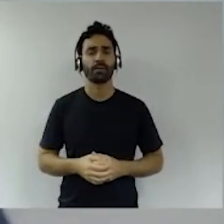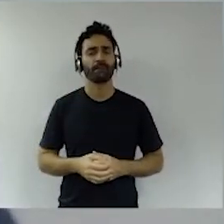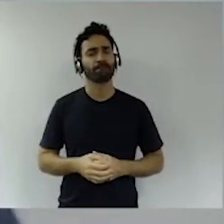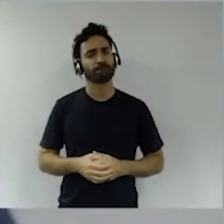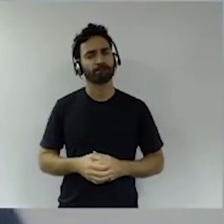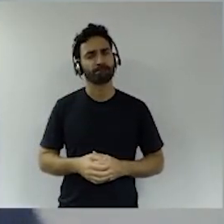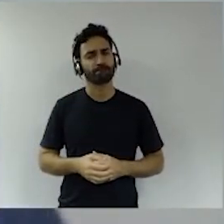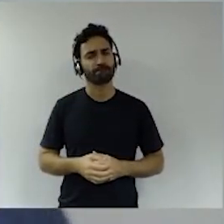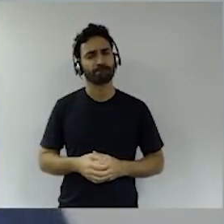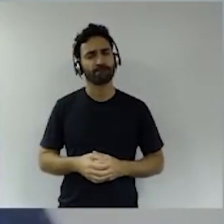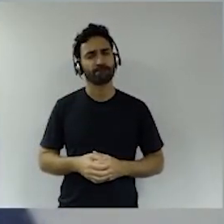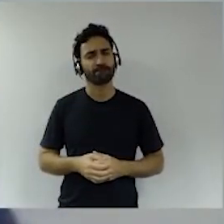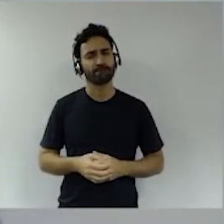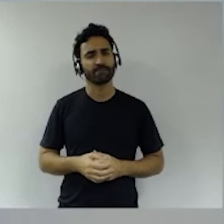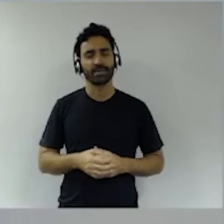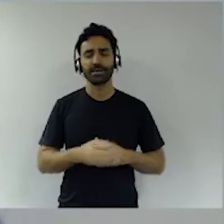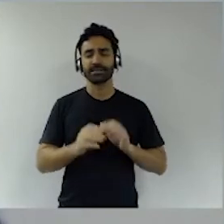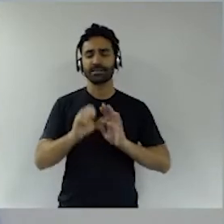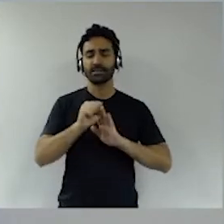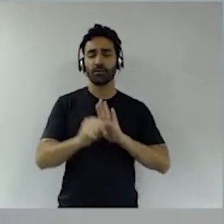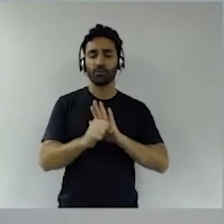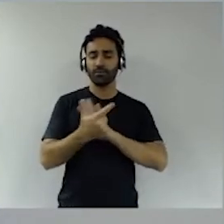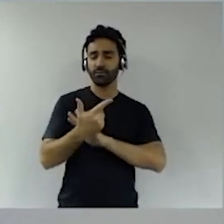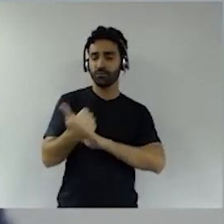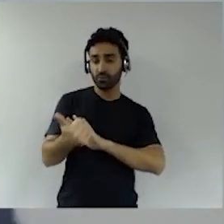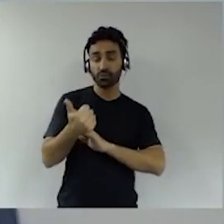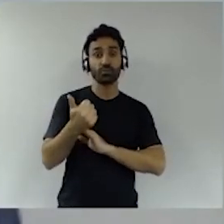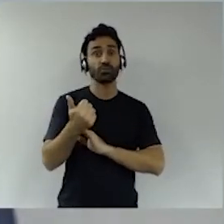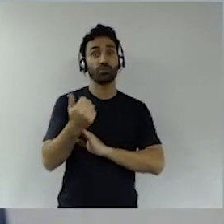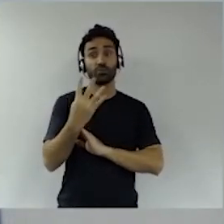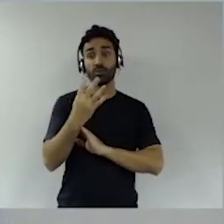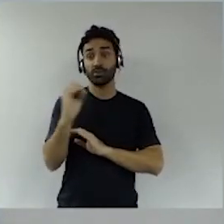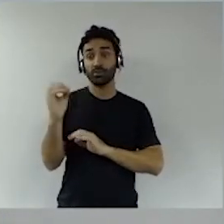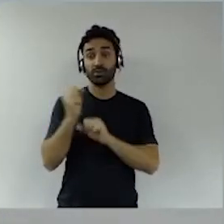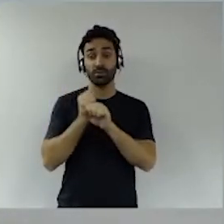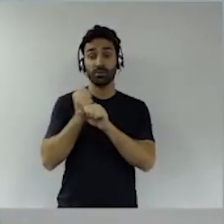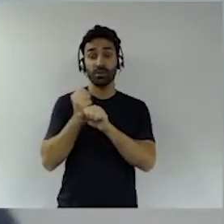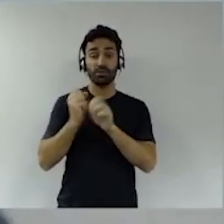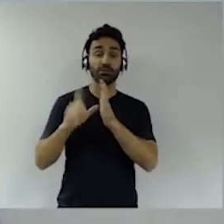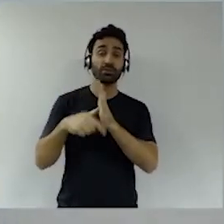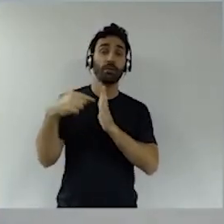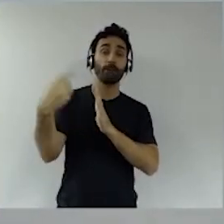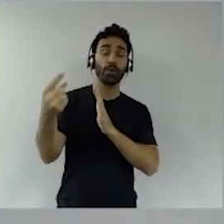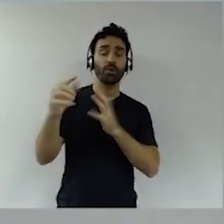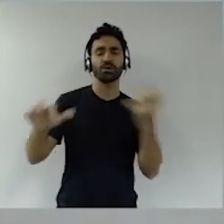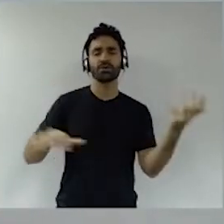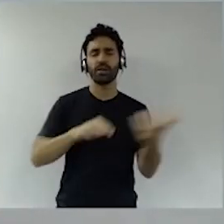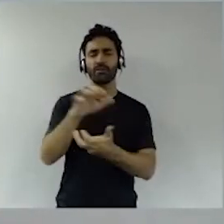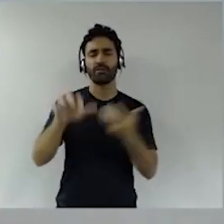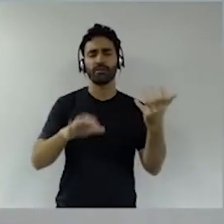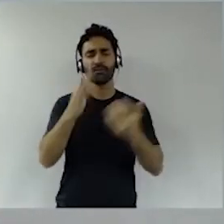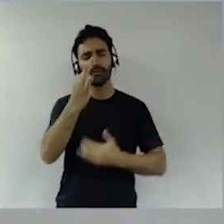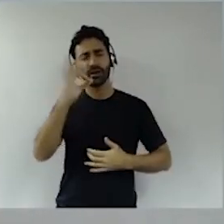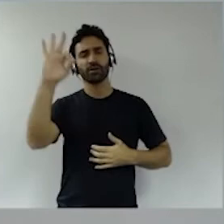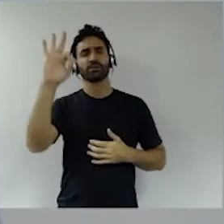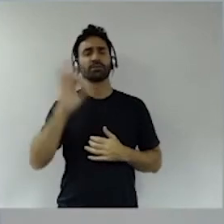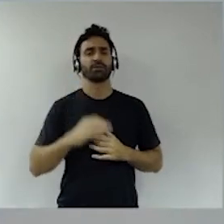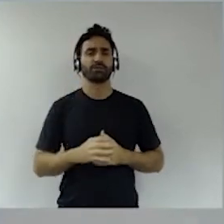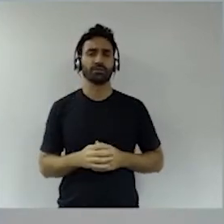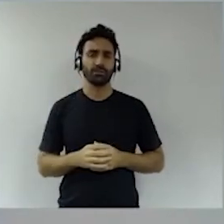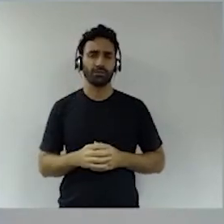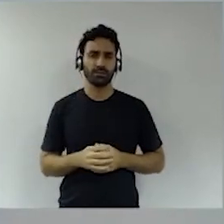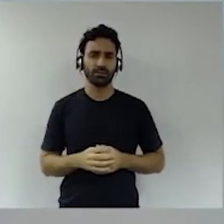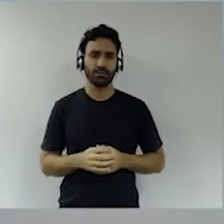Praticamente, estamos no século XXI, praticamente 400 anos após a Revolução Francesa, onde